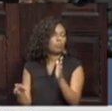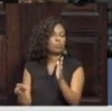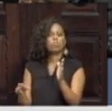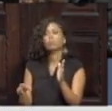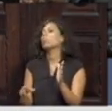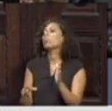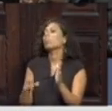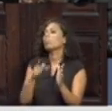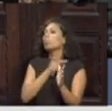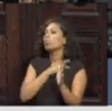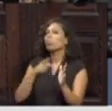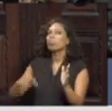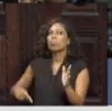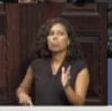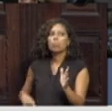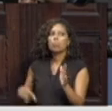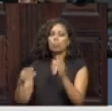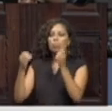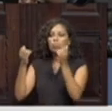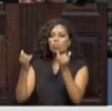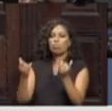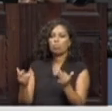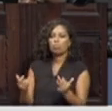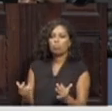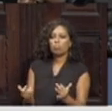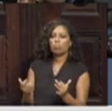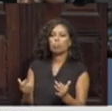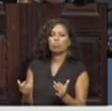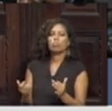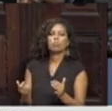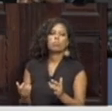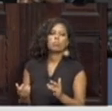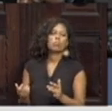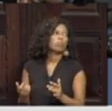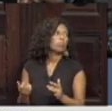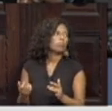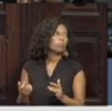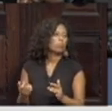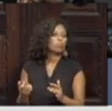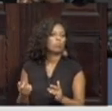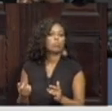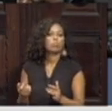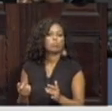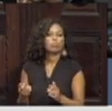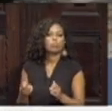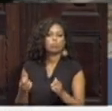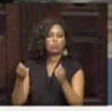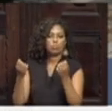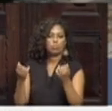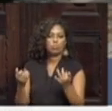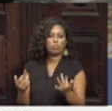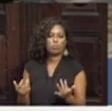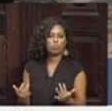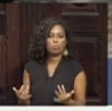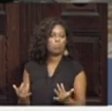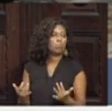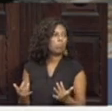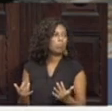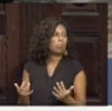notificação. Ou seja, MP não tem decisão judicial. Sim. Tá certo? Presidente, o MP comunicou a casa